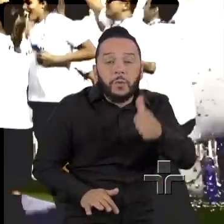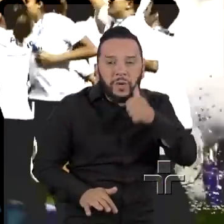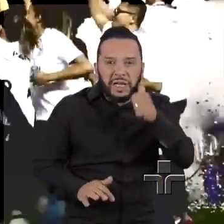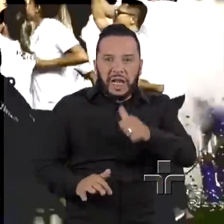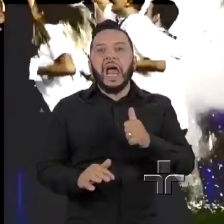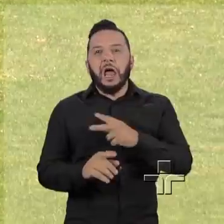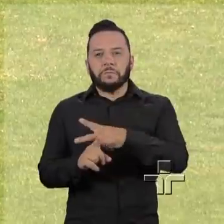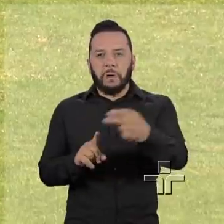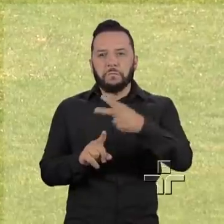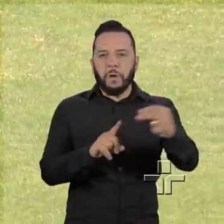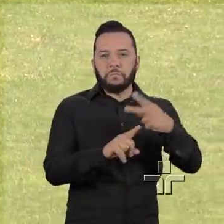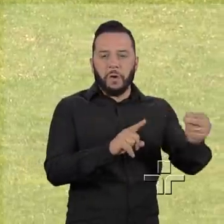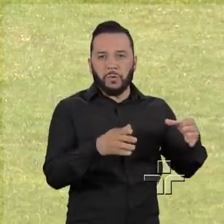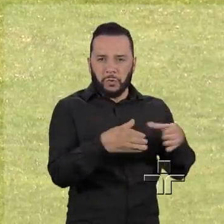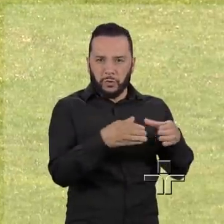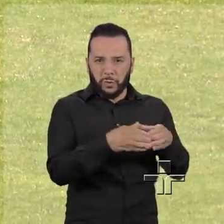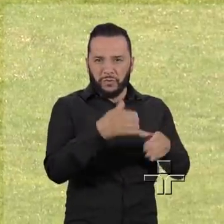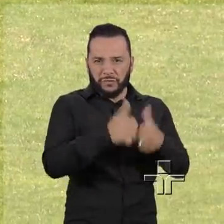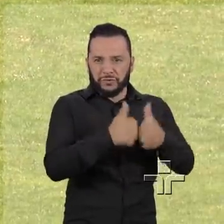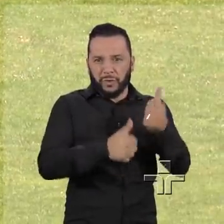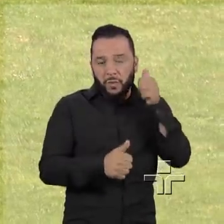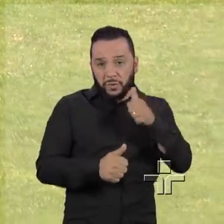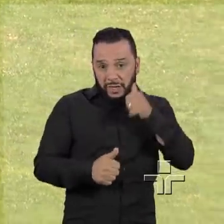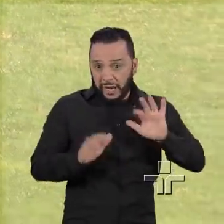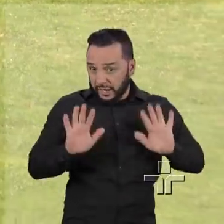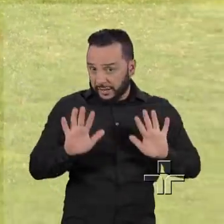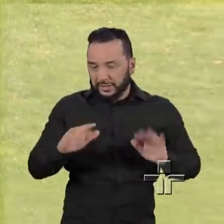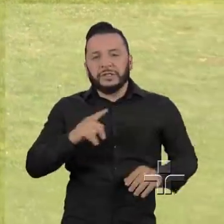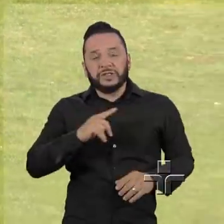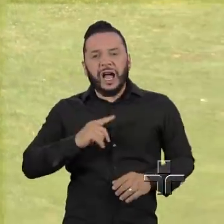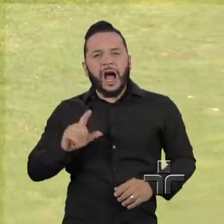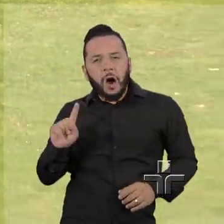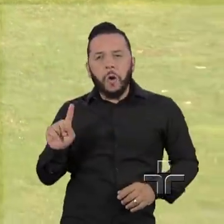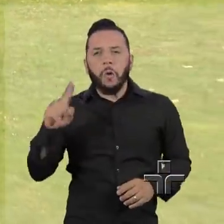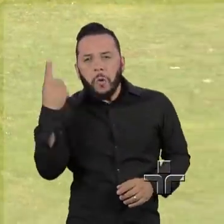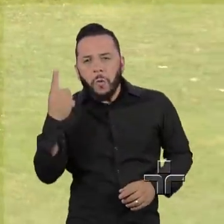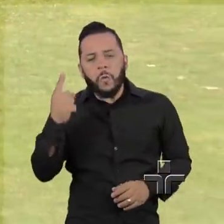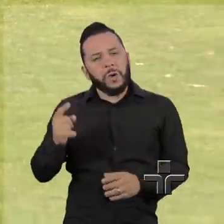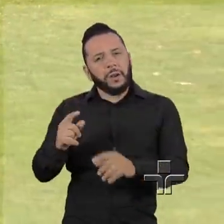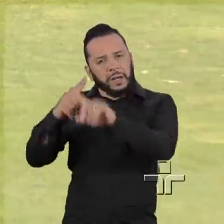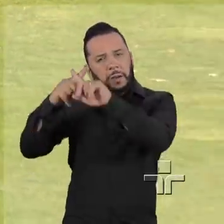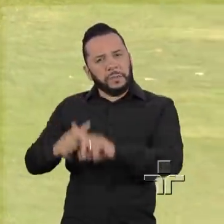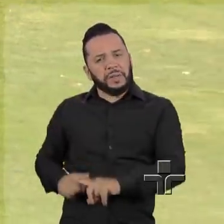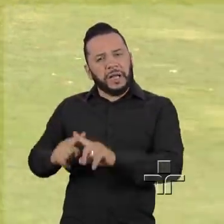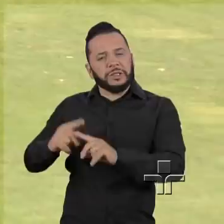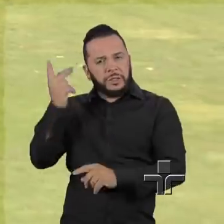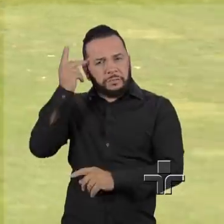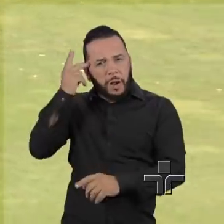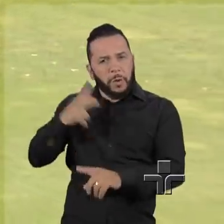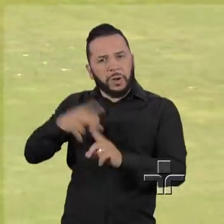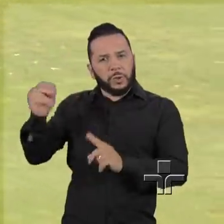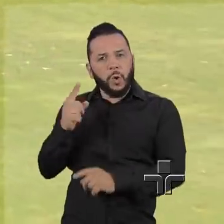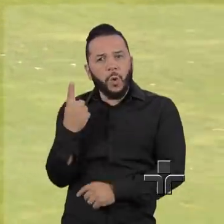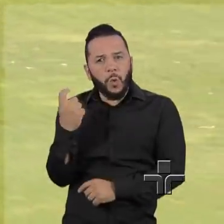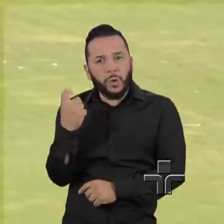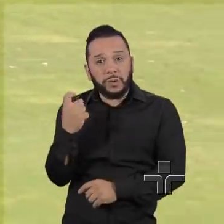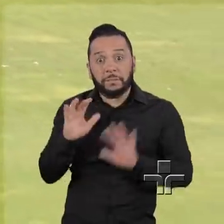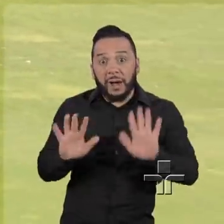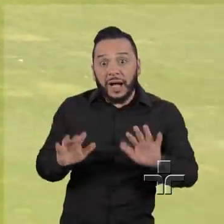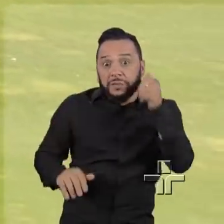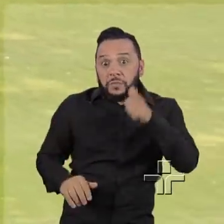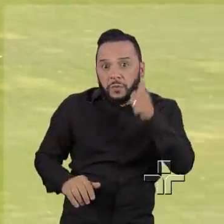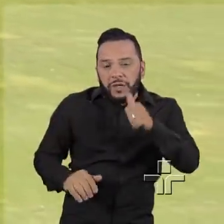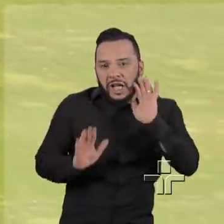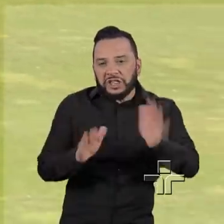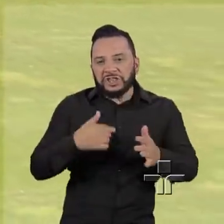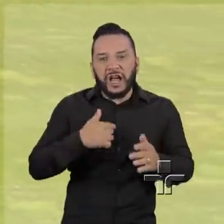corintiano. Muitos diziam que o título paulista seria o único do clube nesta temporada. Até que o time feminino do Corinthians, depois de